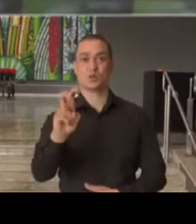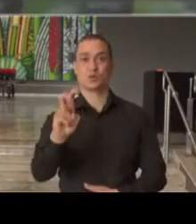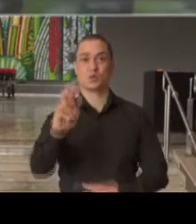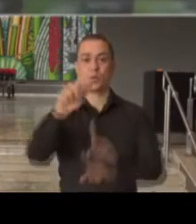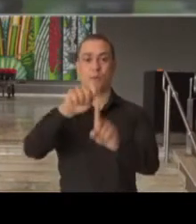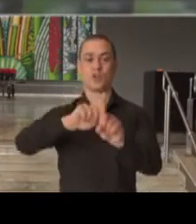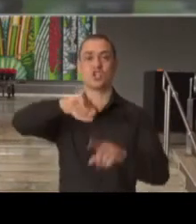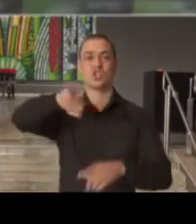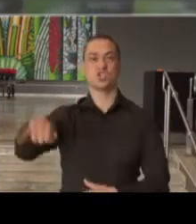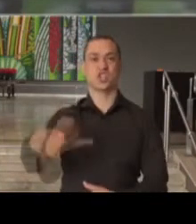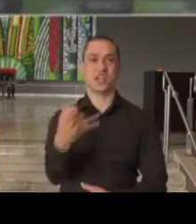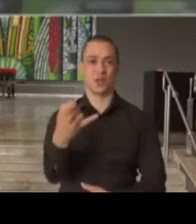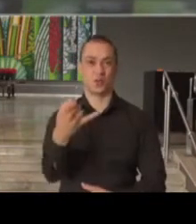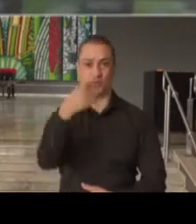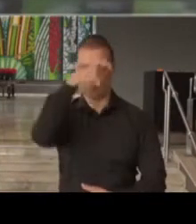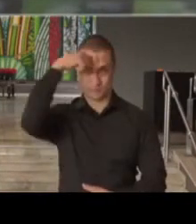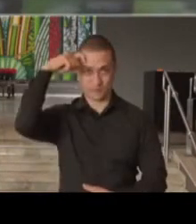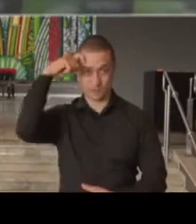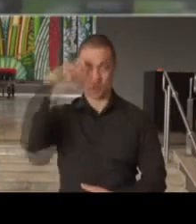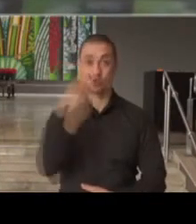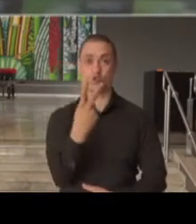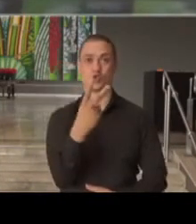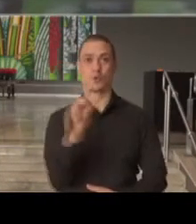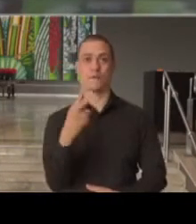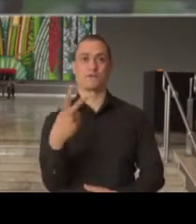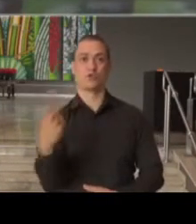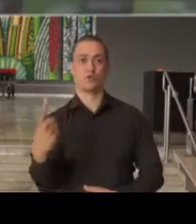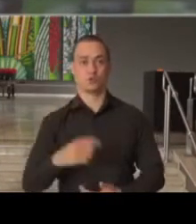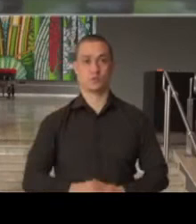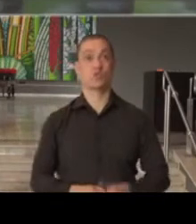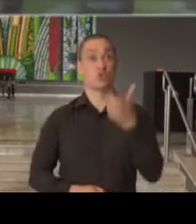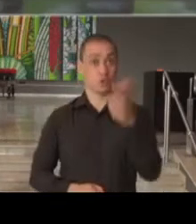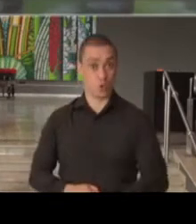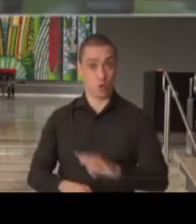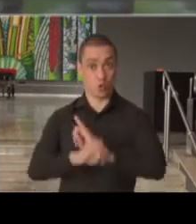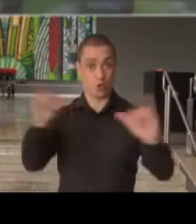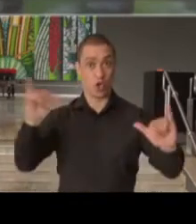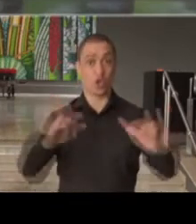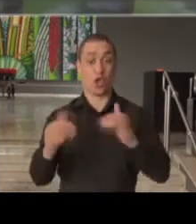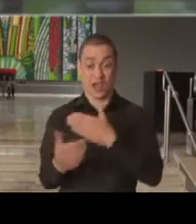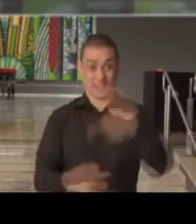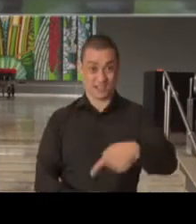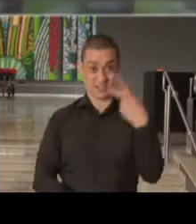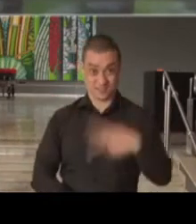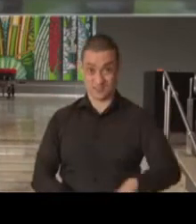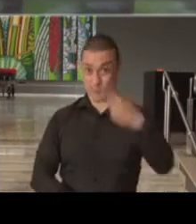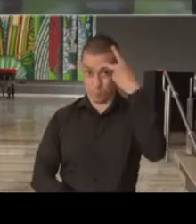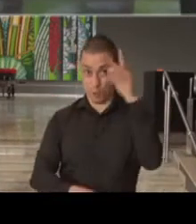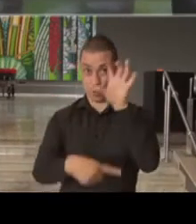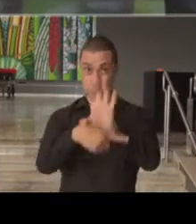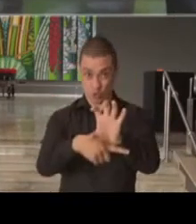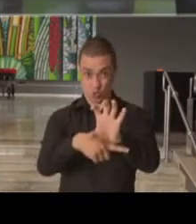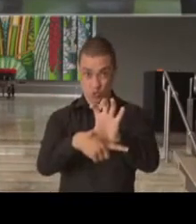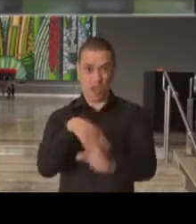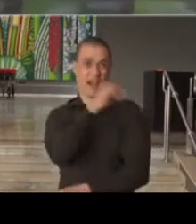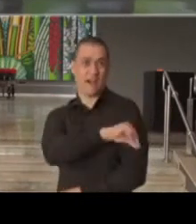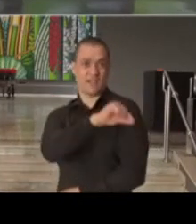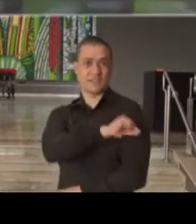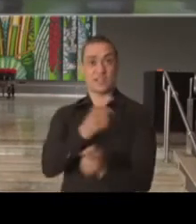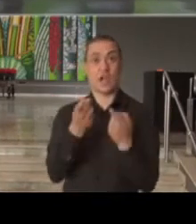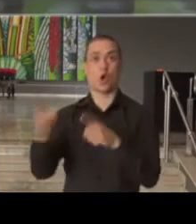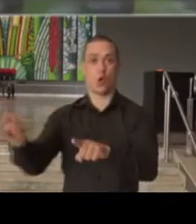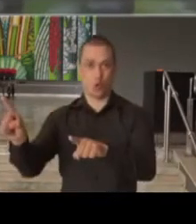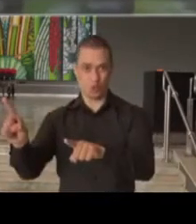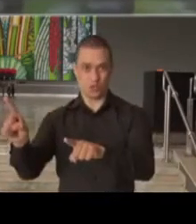de janeiro de 2021. Volto a repetir, no estado de São Paulo, a vacinação contra o